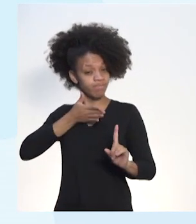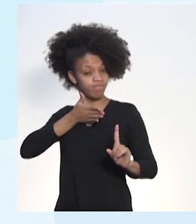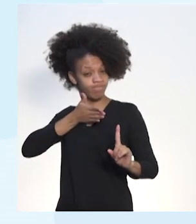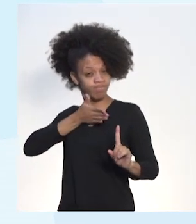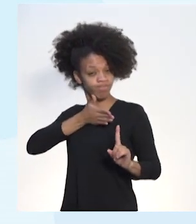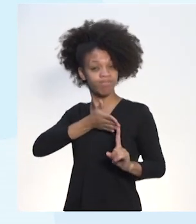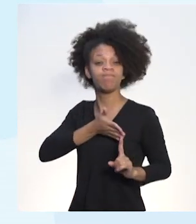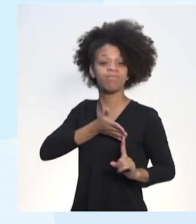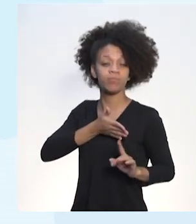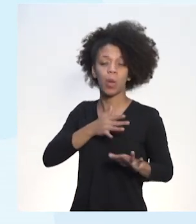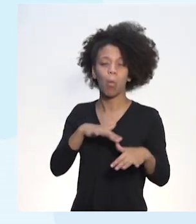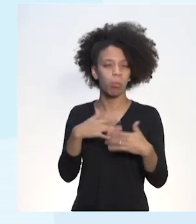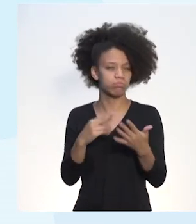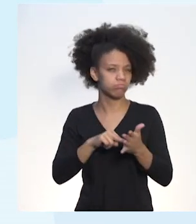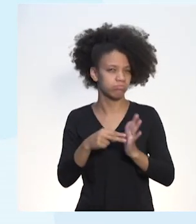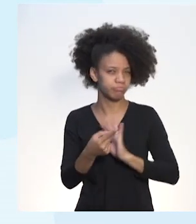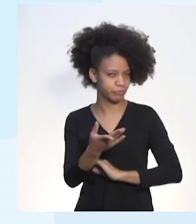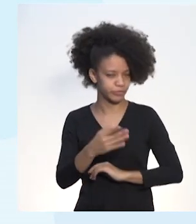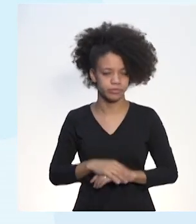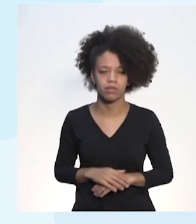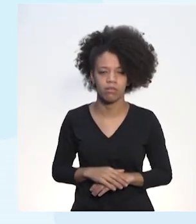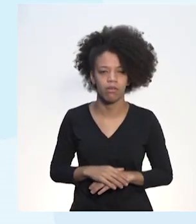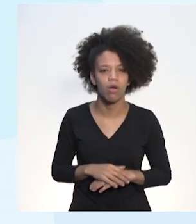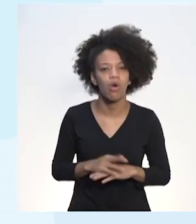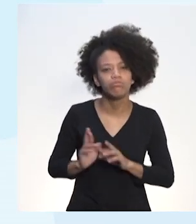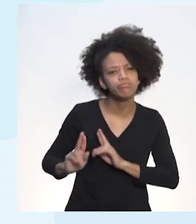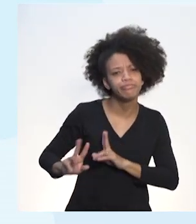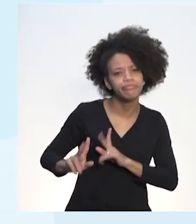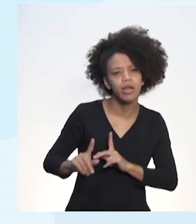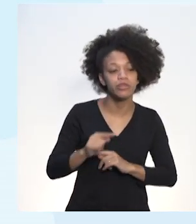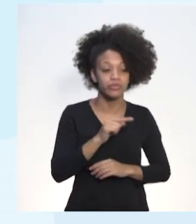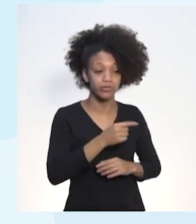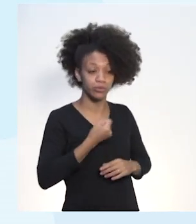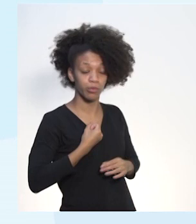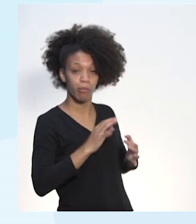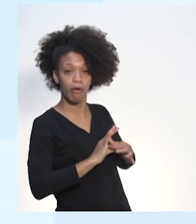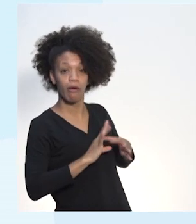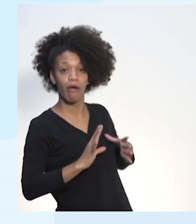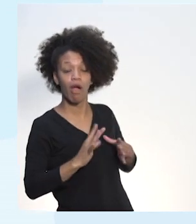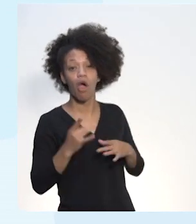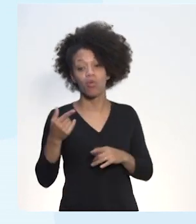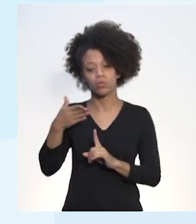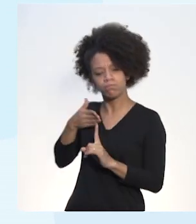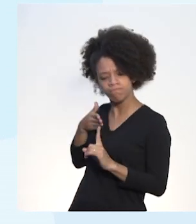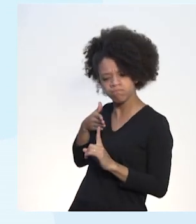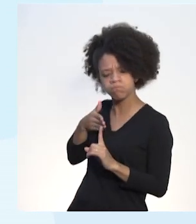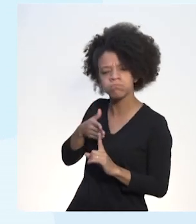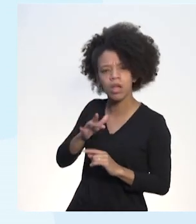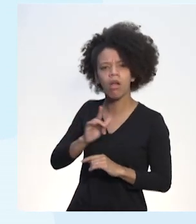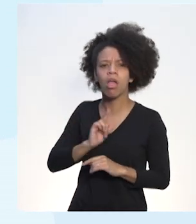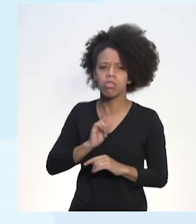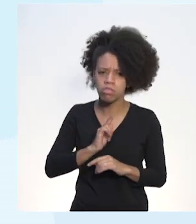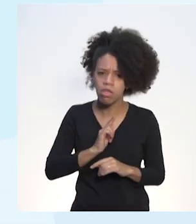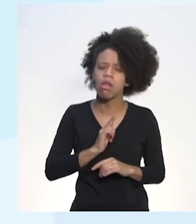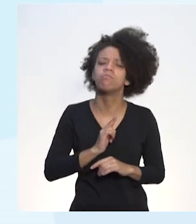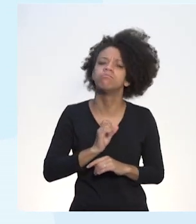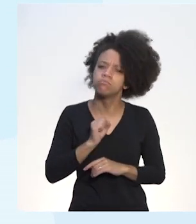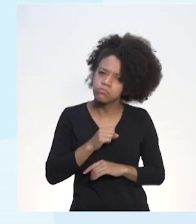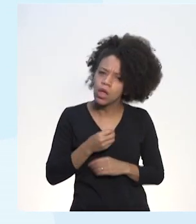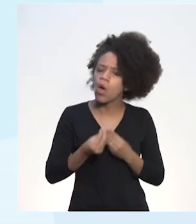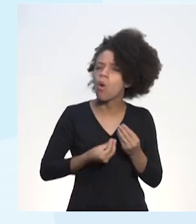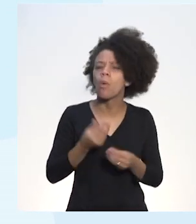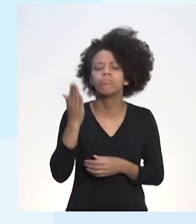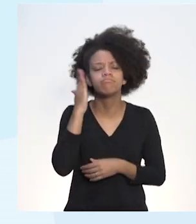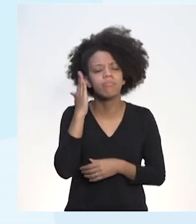determinístico. Ou seja, diferente do aleatório, no determinístico, eu tenho como